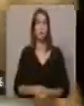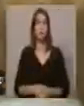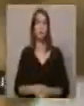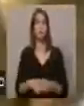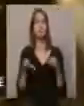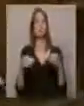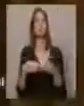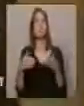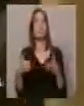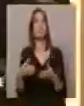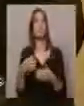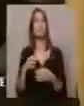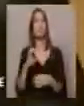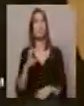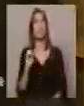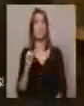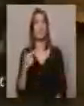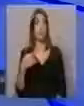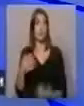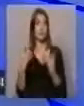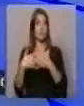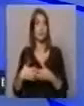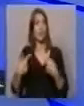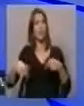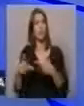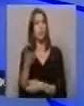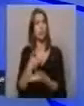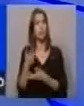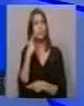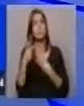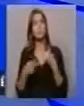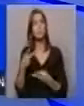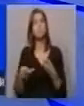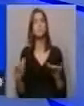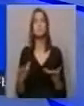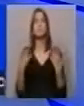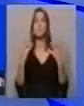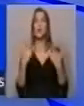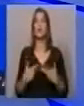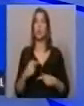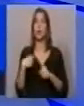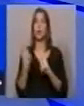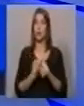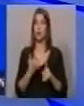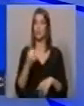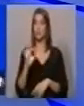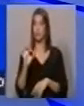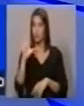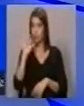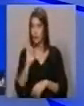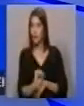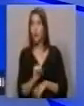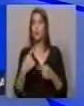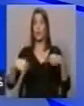Uma executiva da CGTP esteve reunida para analisar a proposta de orçamento do Estado para 2018. Desta reunião vão sair